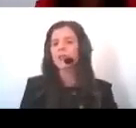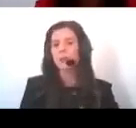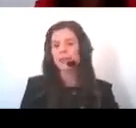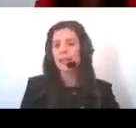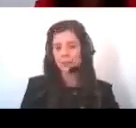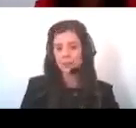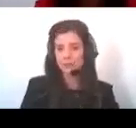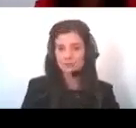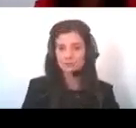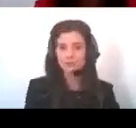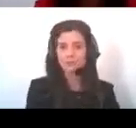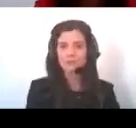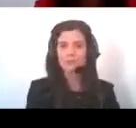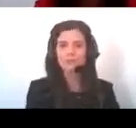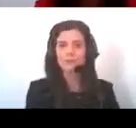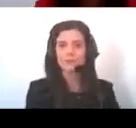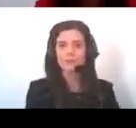atendimento de qualidade.